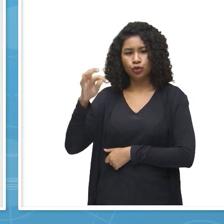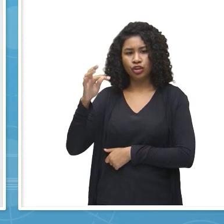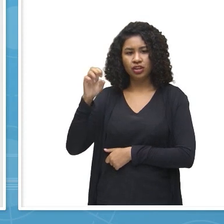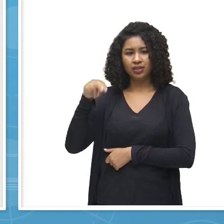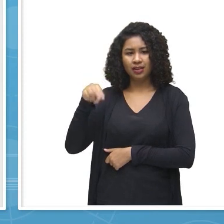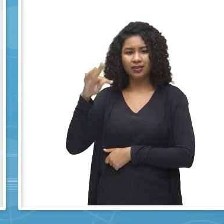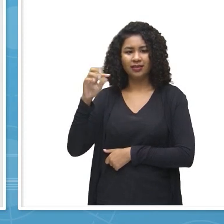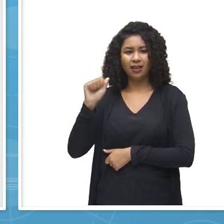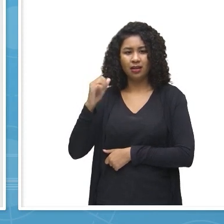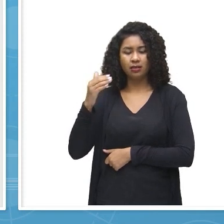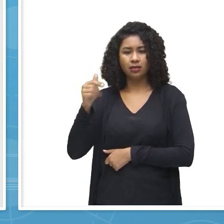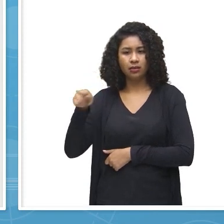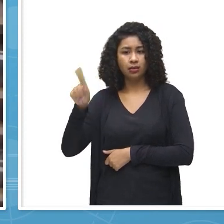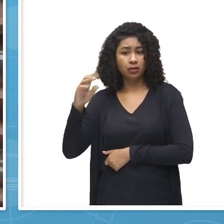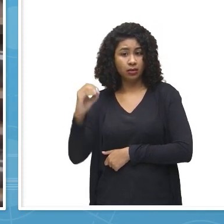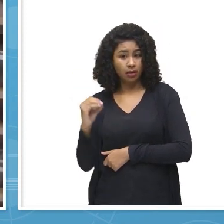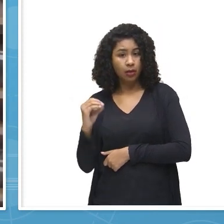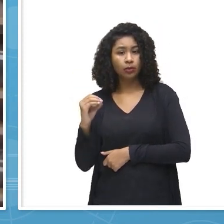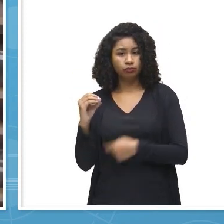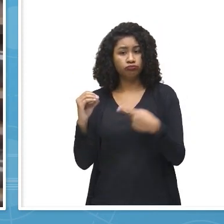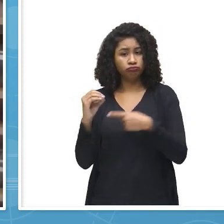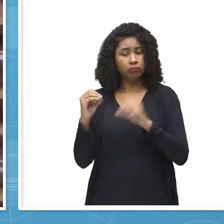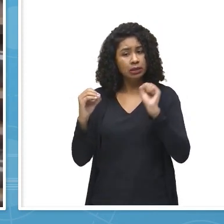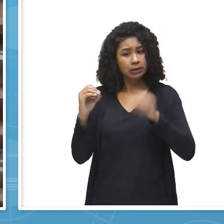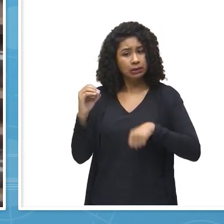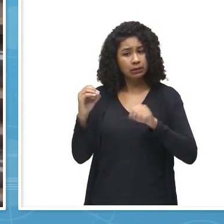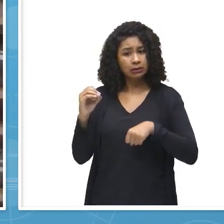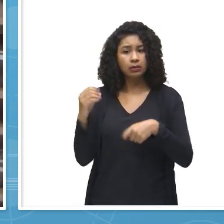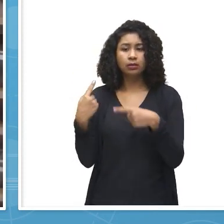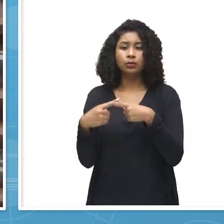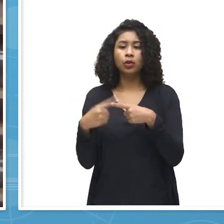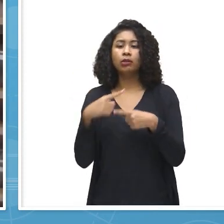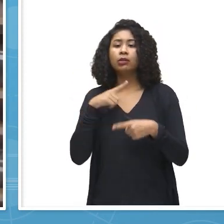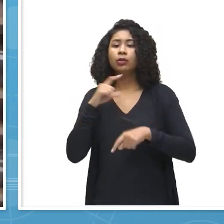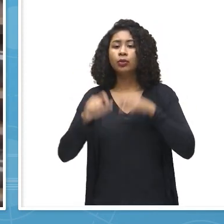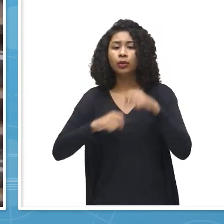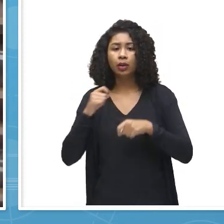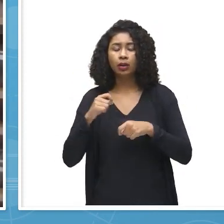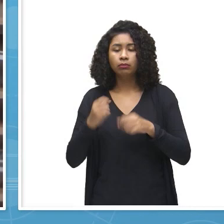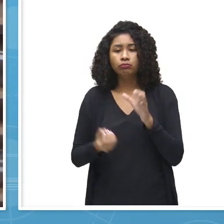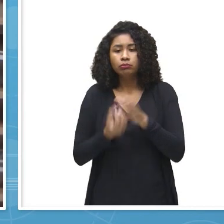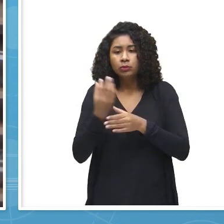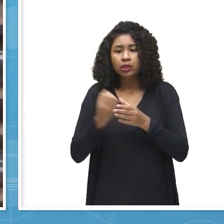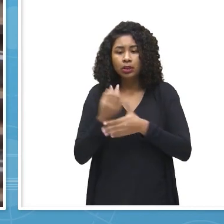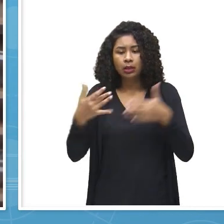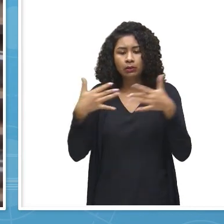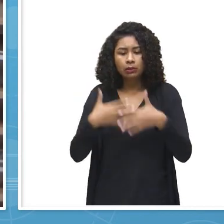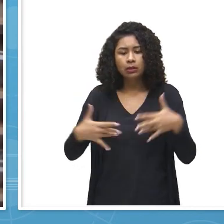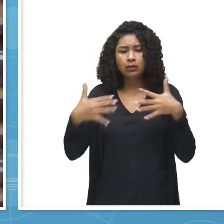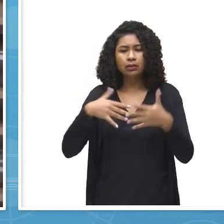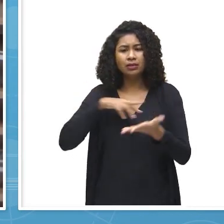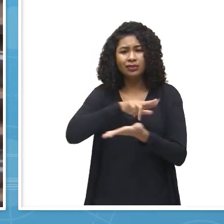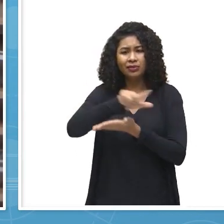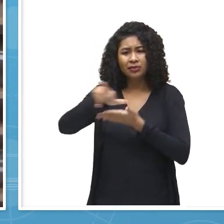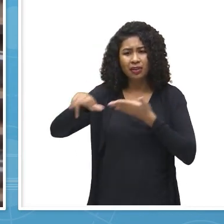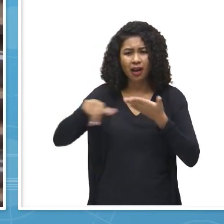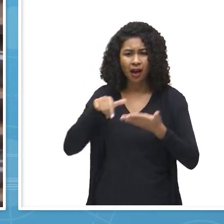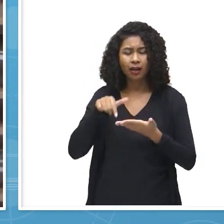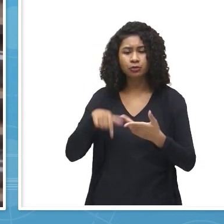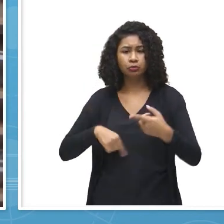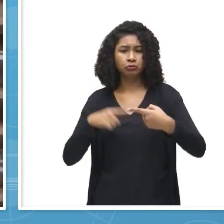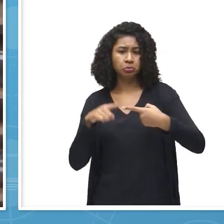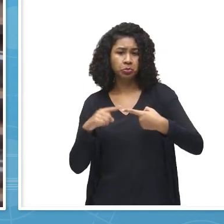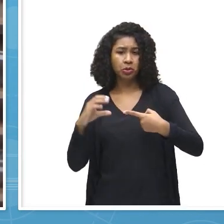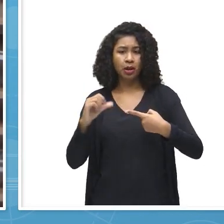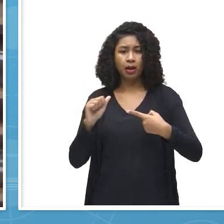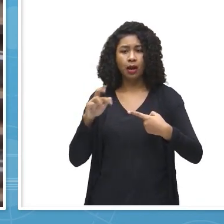conjuntivo, ele vai ter o quê? A função, o tecido conjuntivo vai formar vários outros tecidos. Um deles é o tecido cartilaginoso, né, que a gente